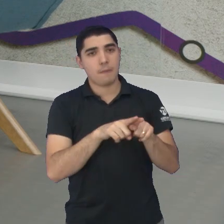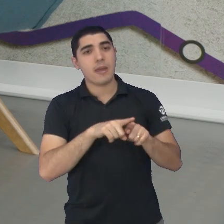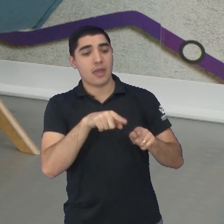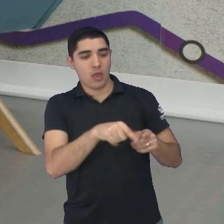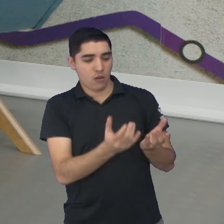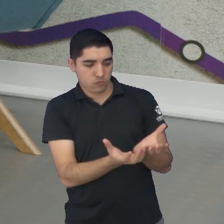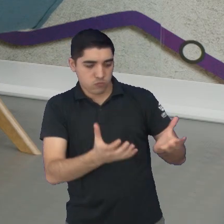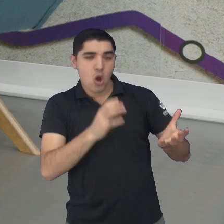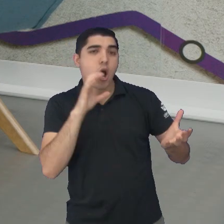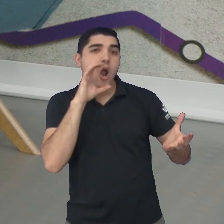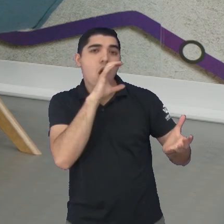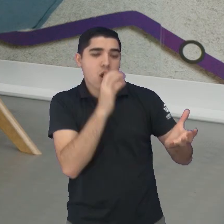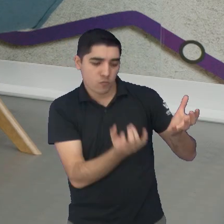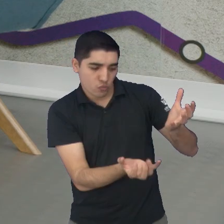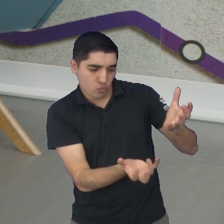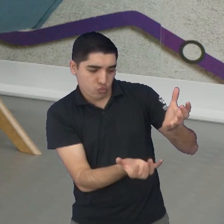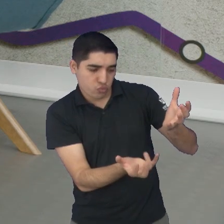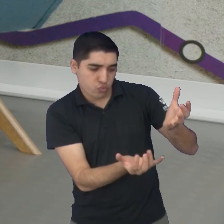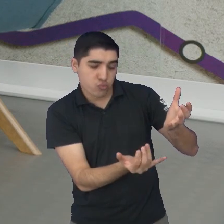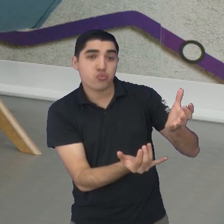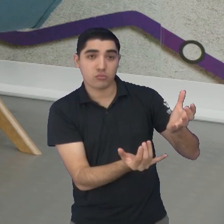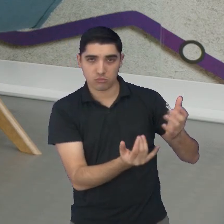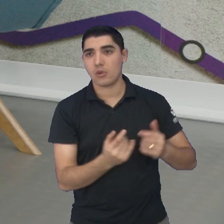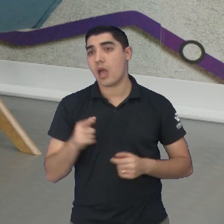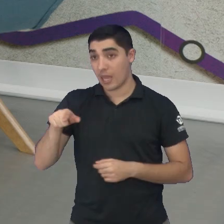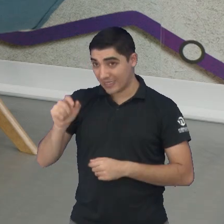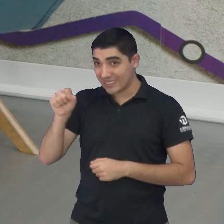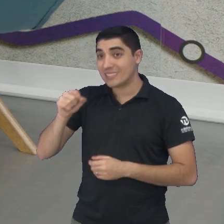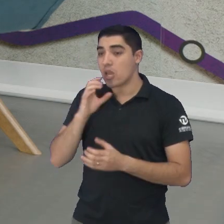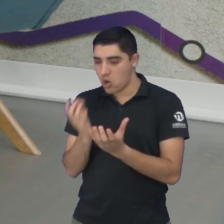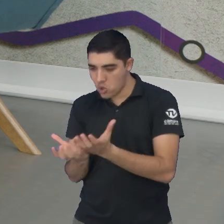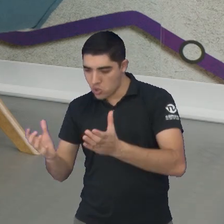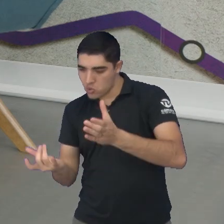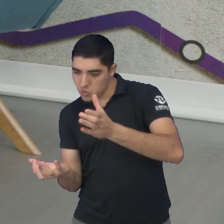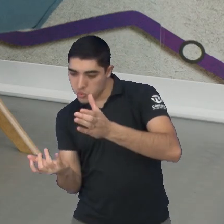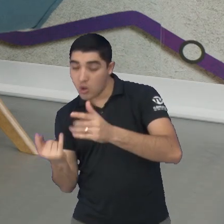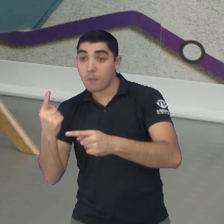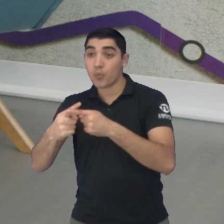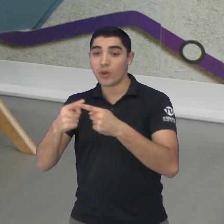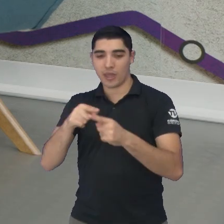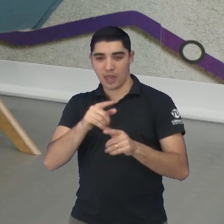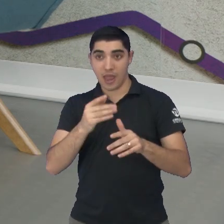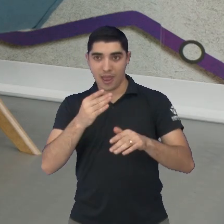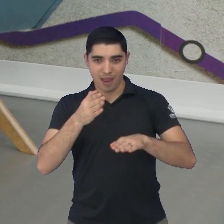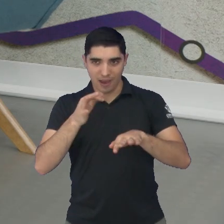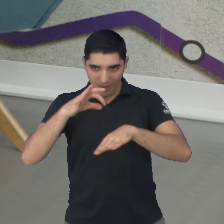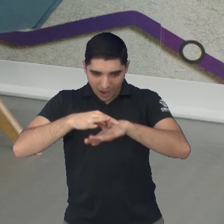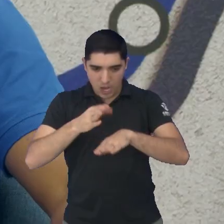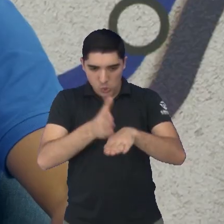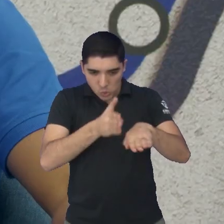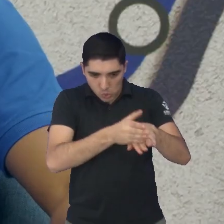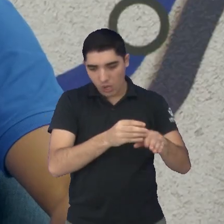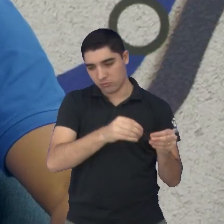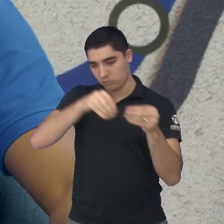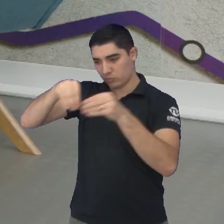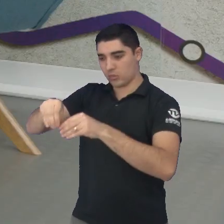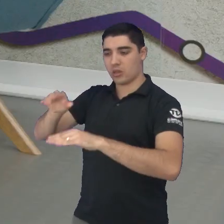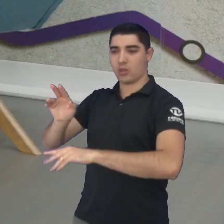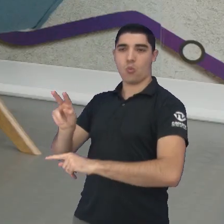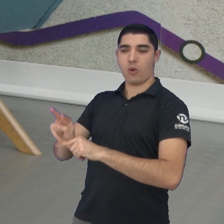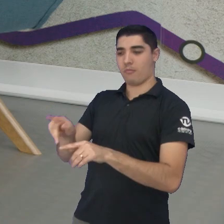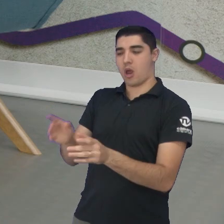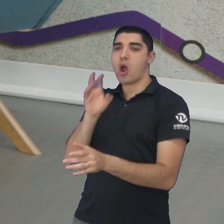o evento, eventos grandes, precisa de richô, né? Um richô de arroz, um richô das carnes, para colocar tudo separadinho. Isso é fundamental. E manter